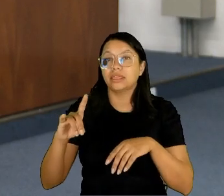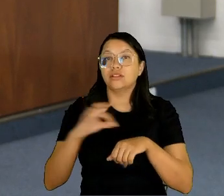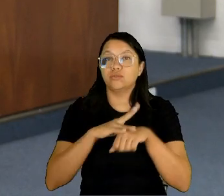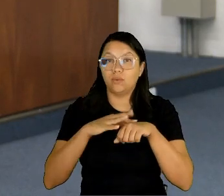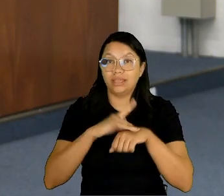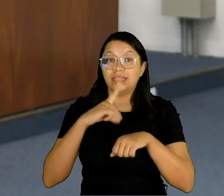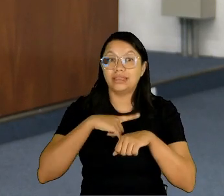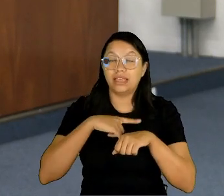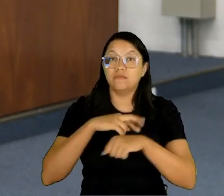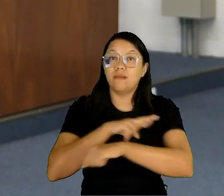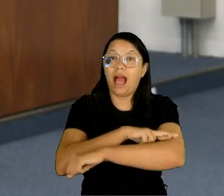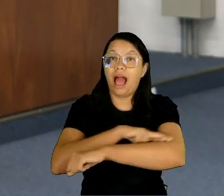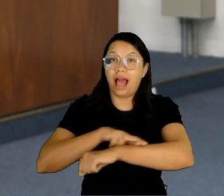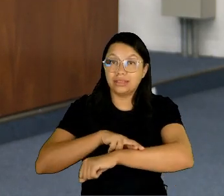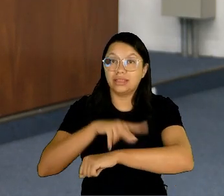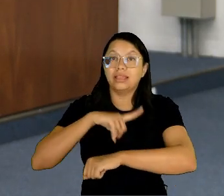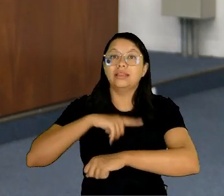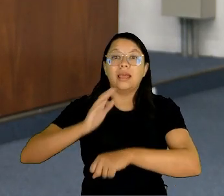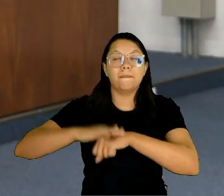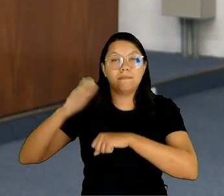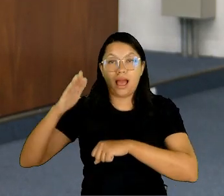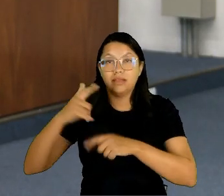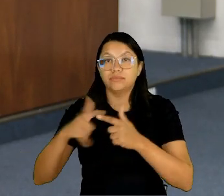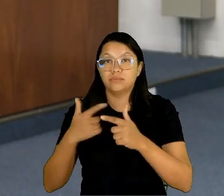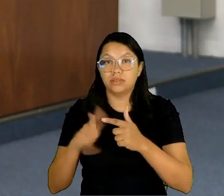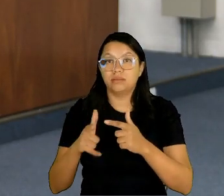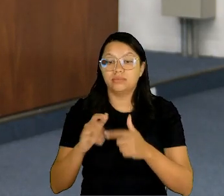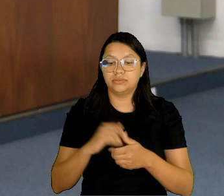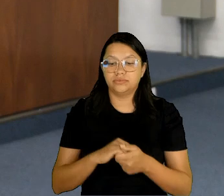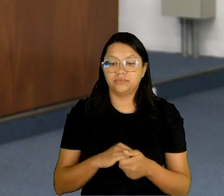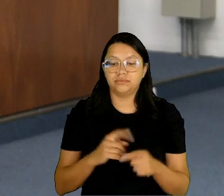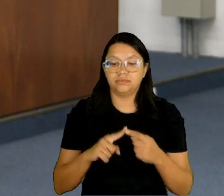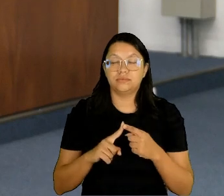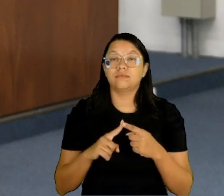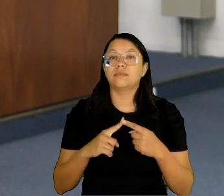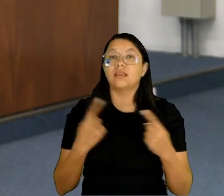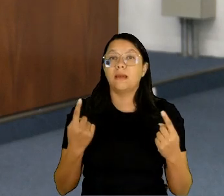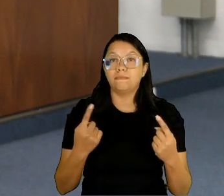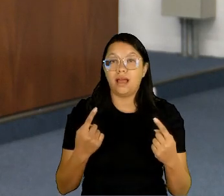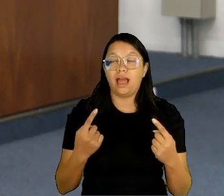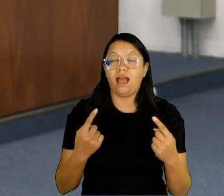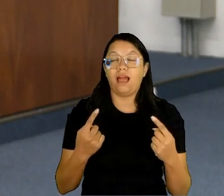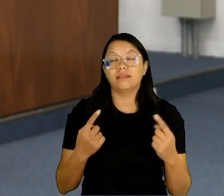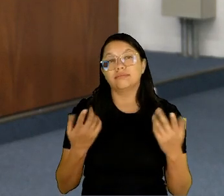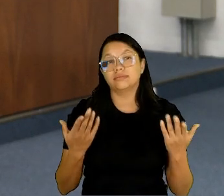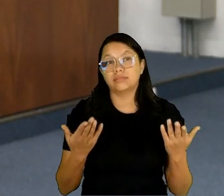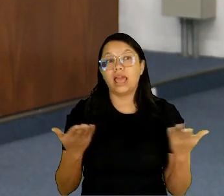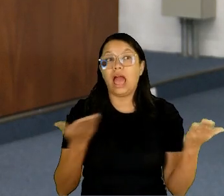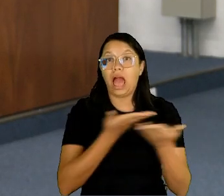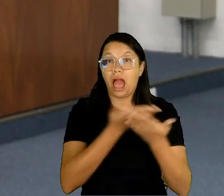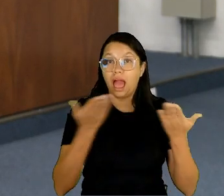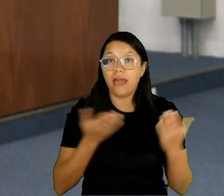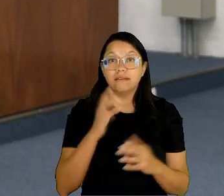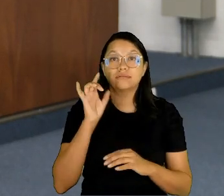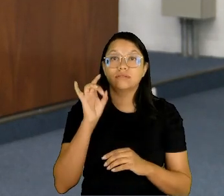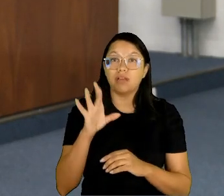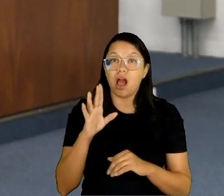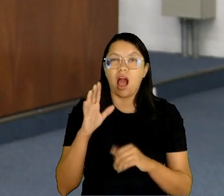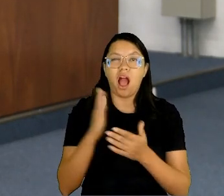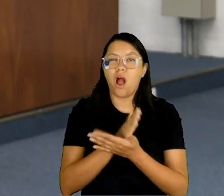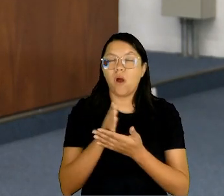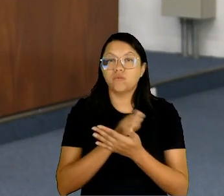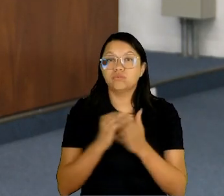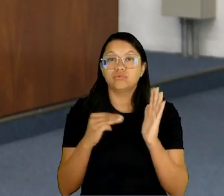algumas raças e etnias que têm uma prevalência maior de doença cardiovascular. Mas não está tudo perdido, né? Esses aqui são alguns